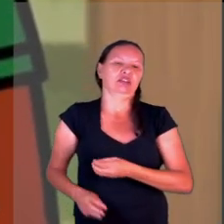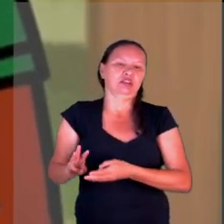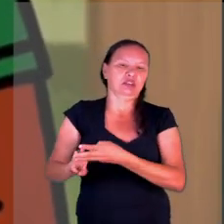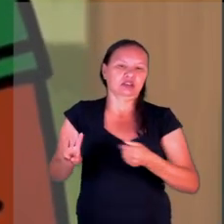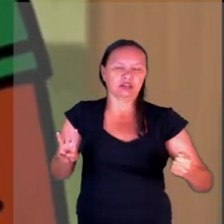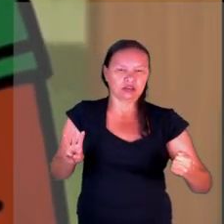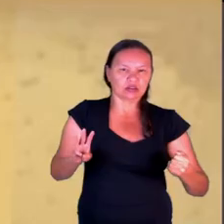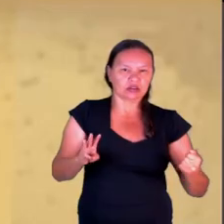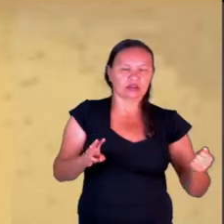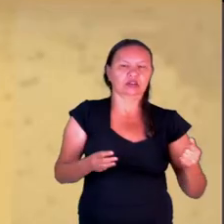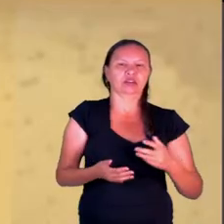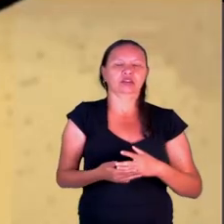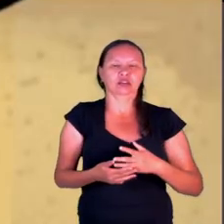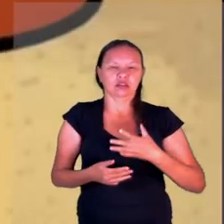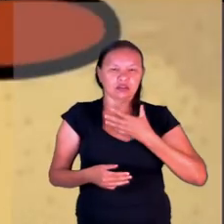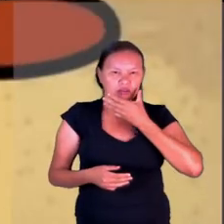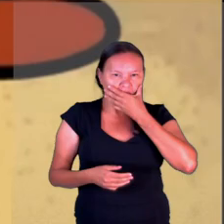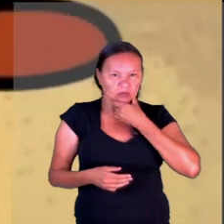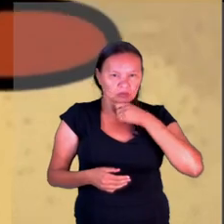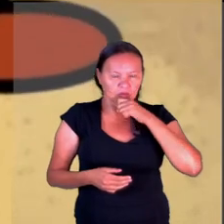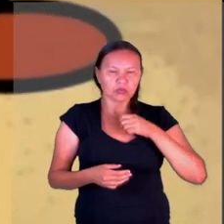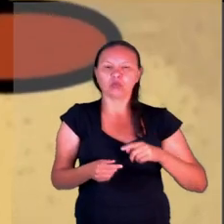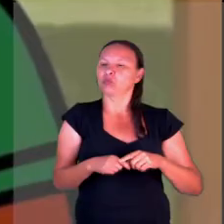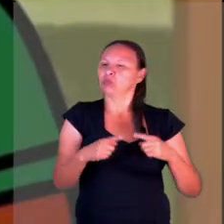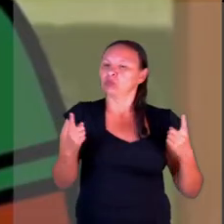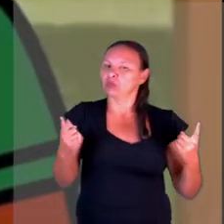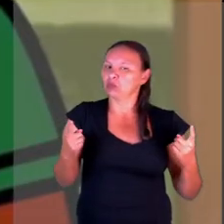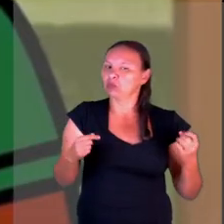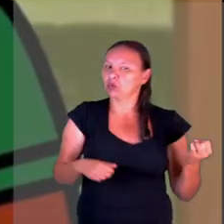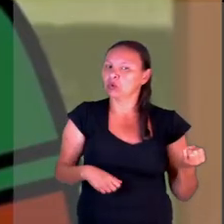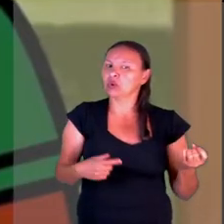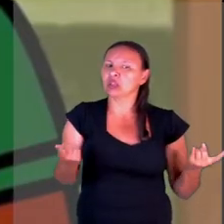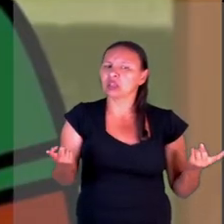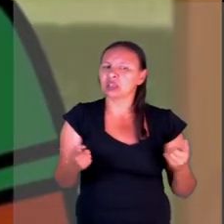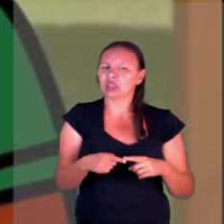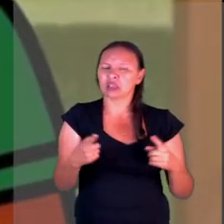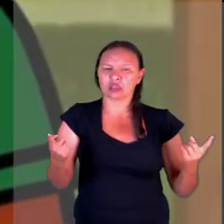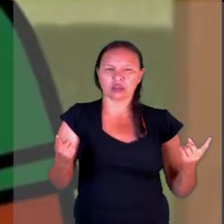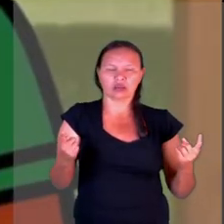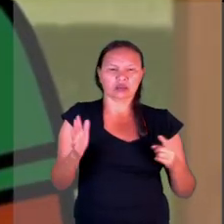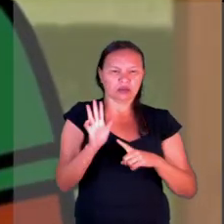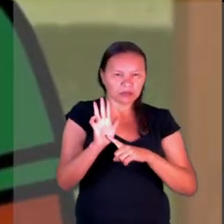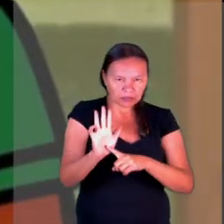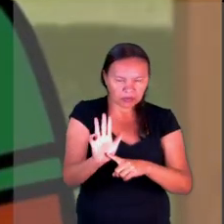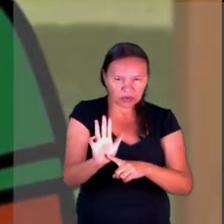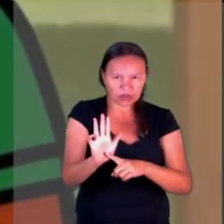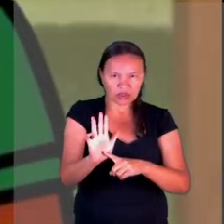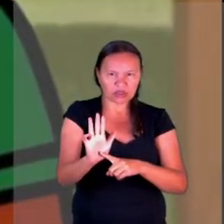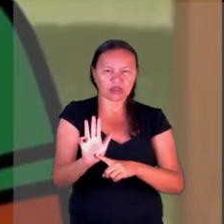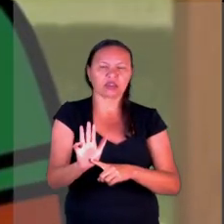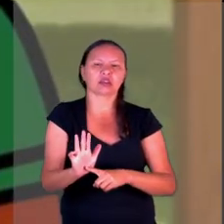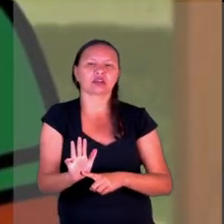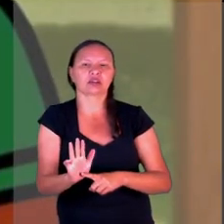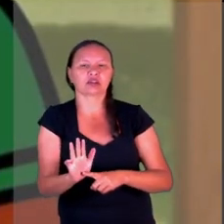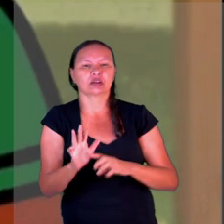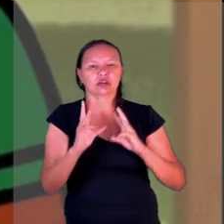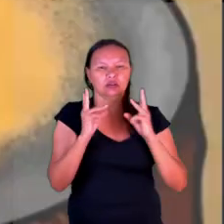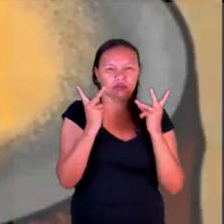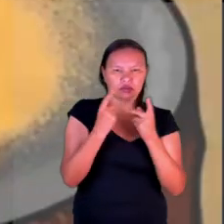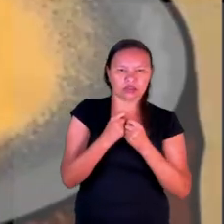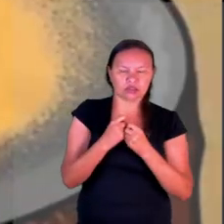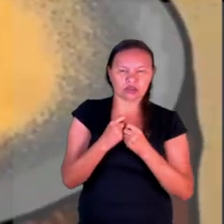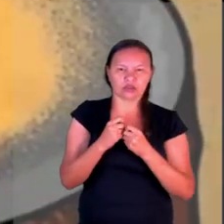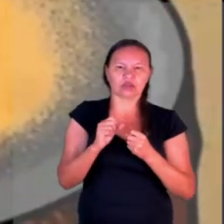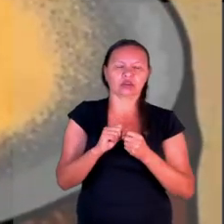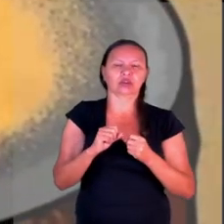públicas É mesmo mãe por presta atenção vou te mostrar como essa estratégia é boa para todo mundo